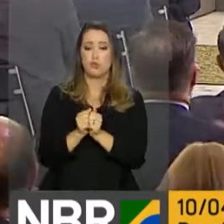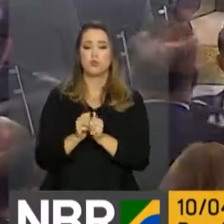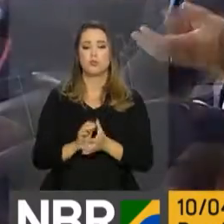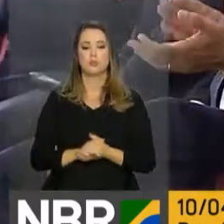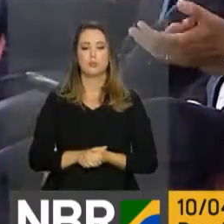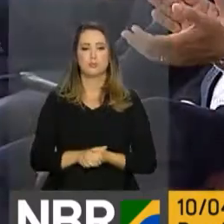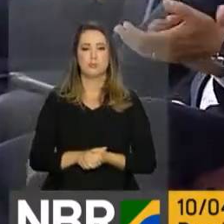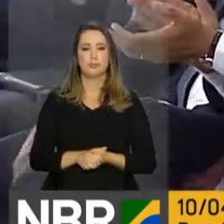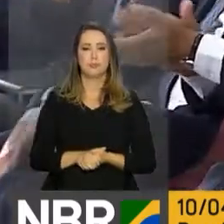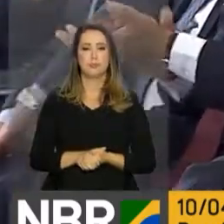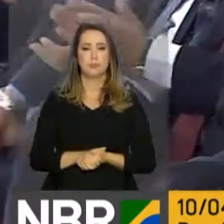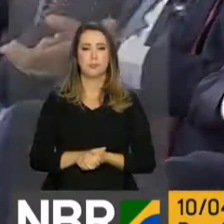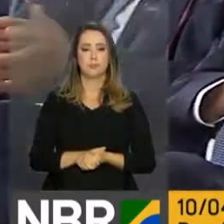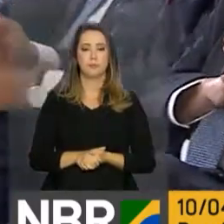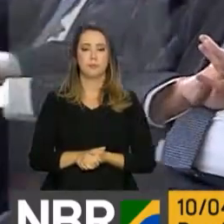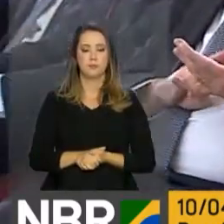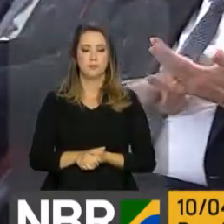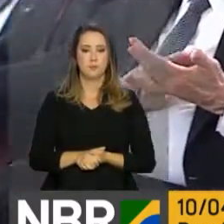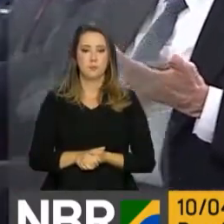Aliás,